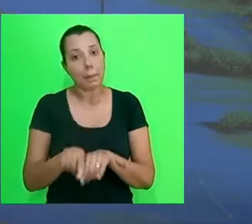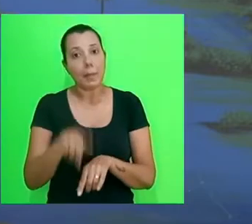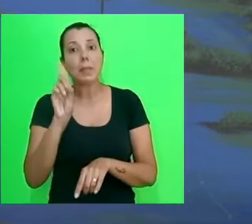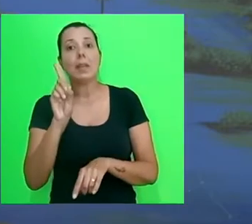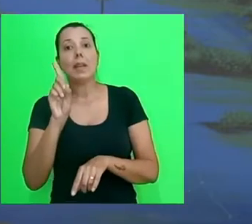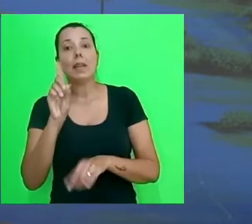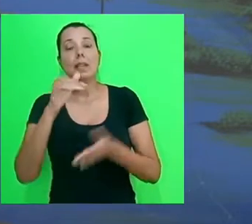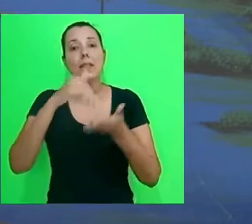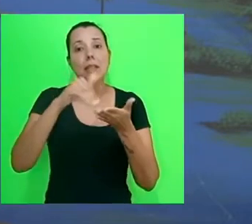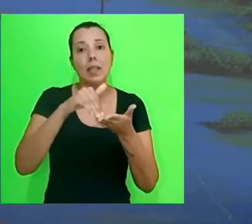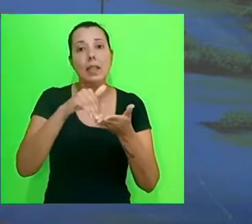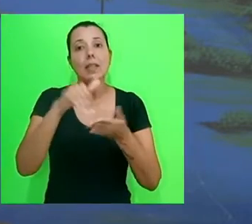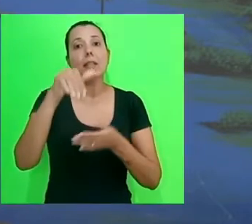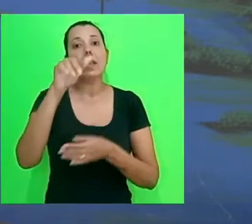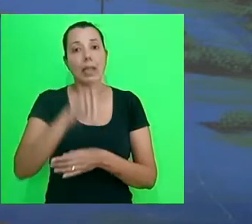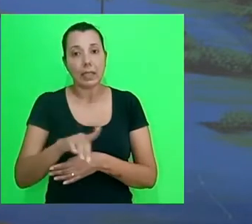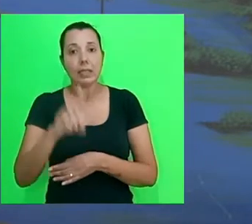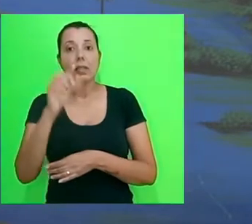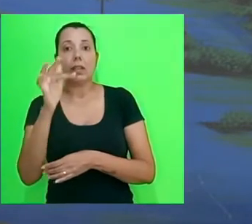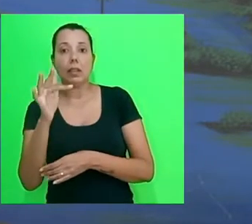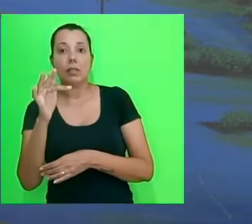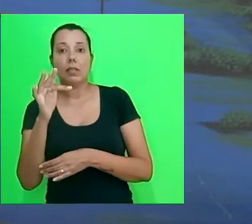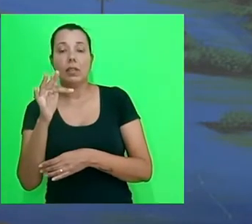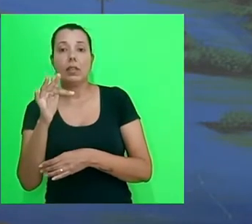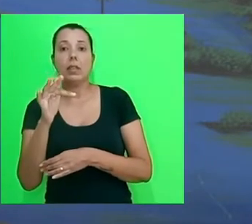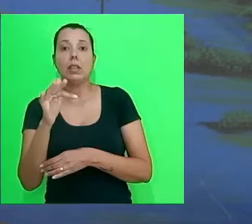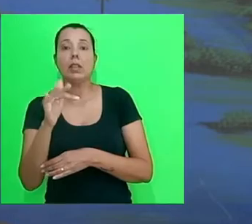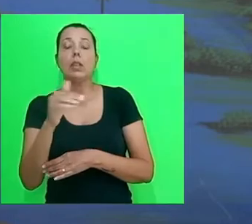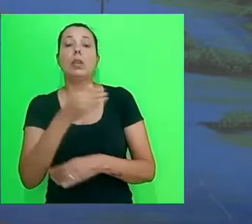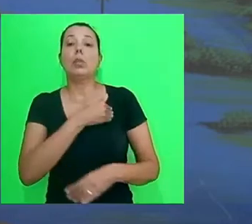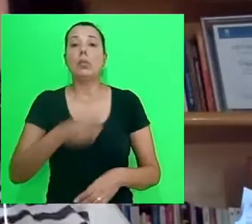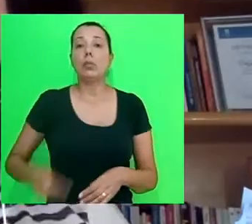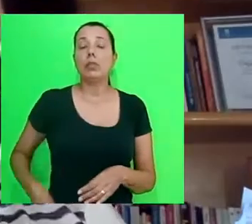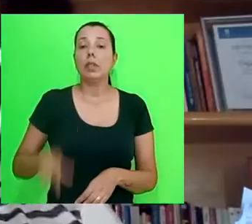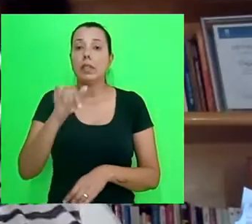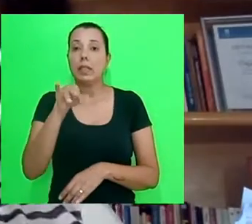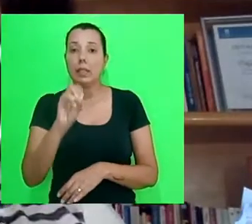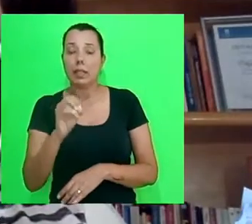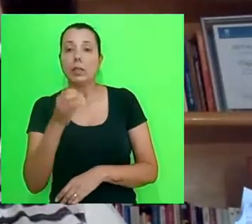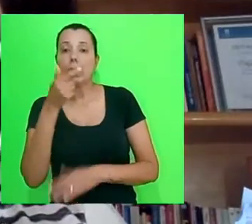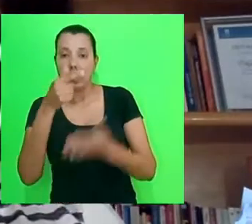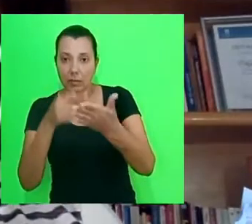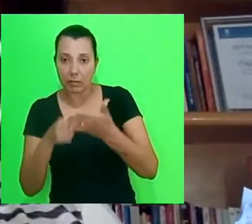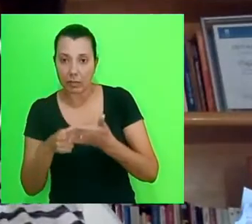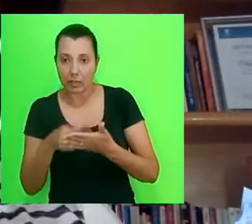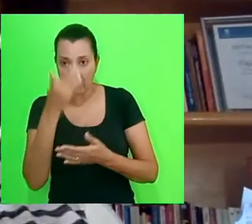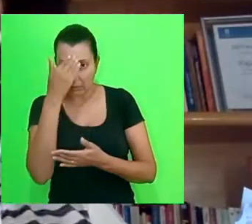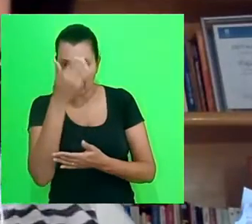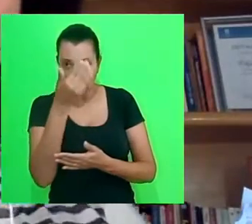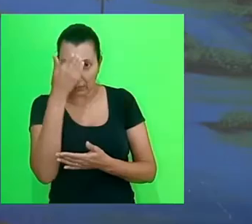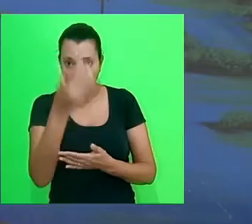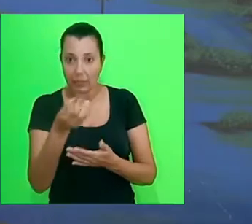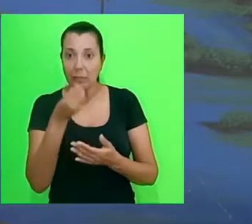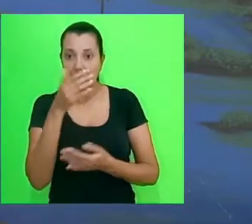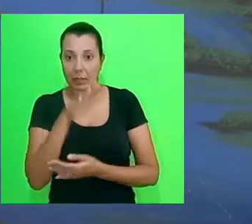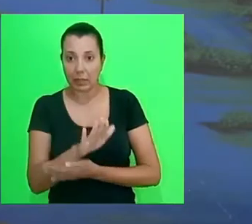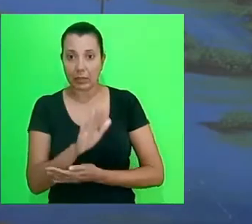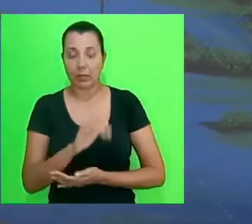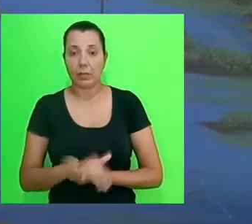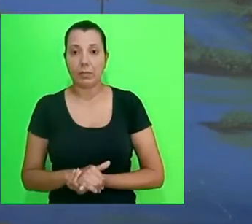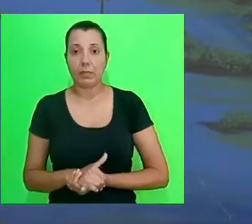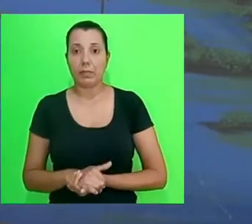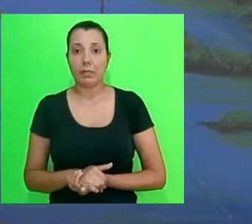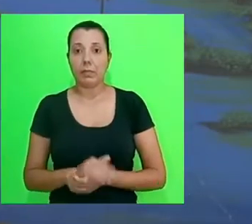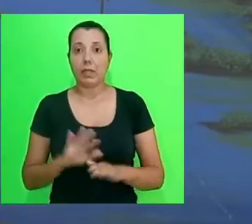do DF no governo Agnello Queiroz. Seja bem-vinda, Olgamir. Obrigada, boa tarde. Então, para